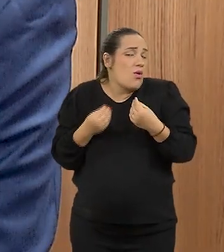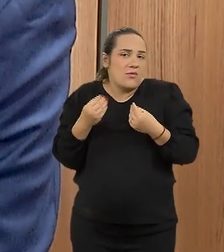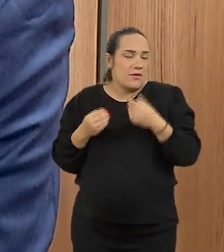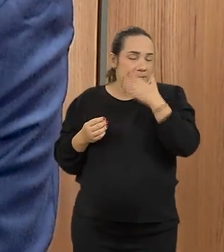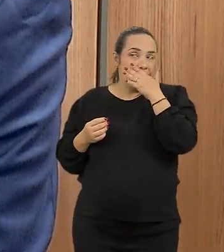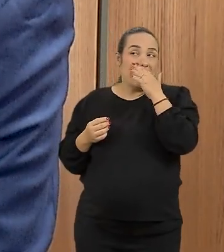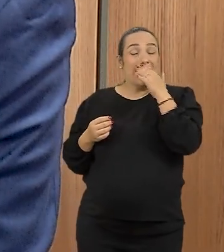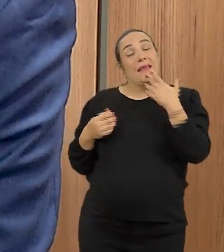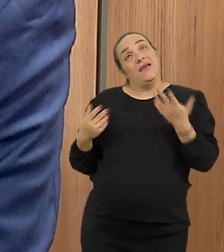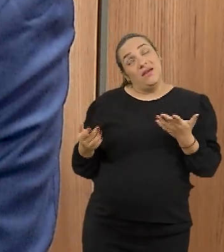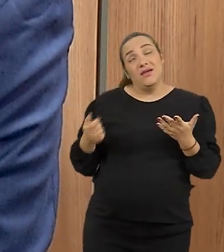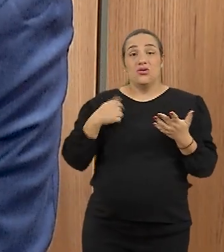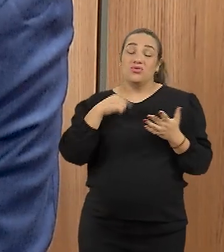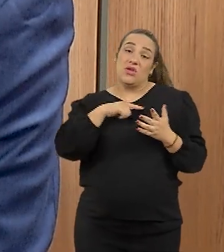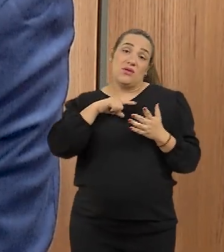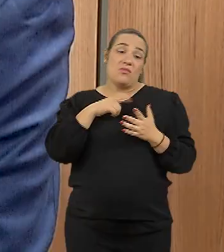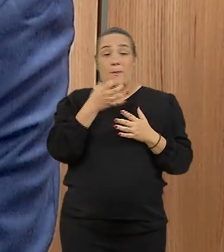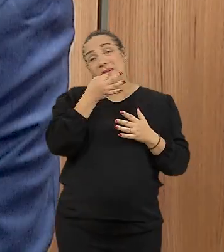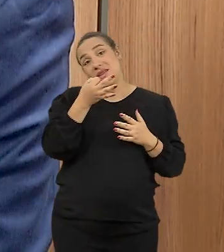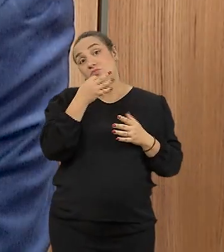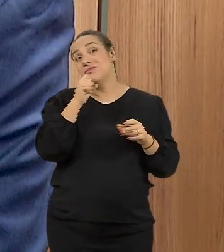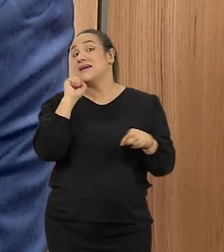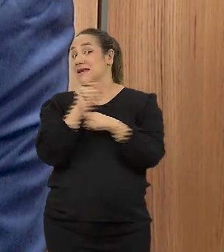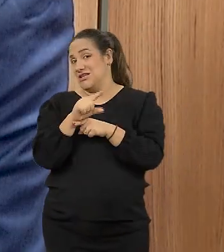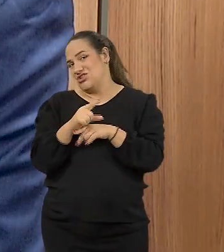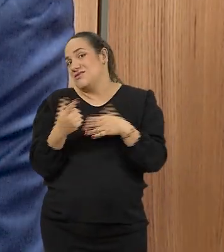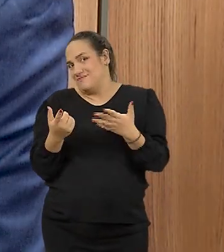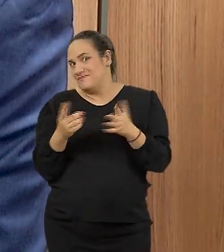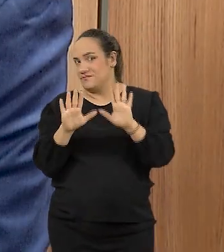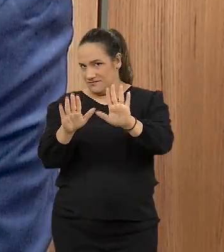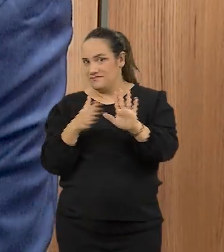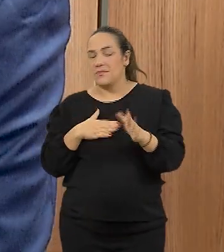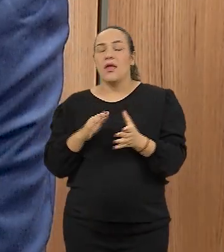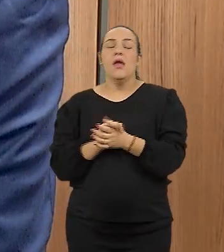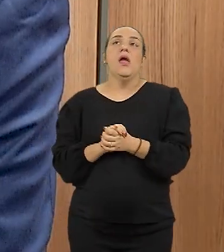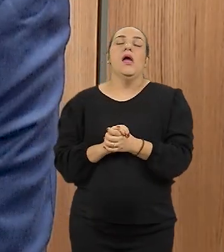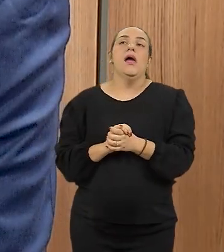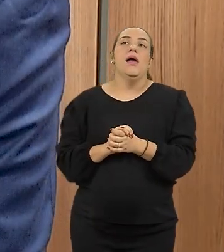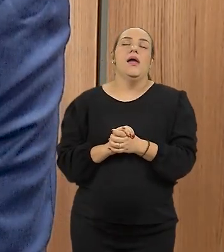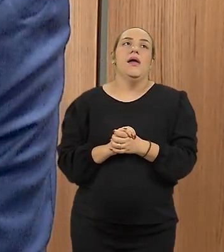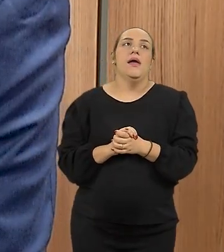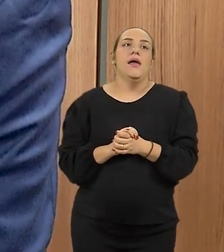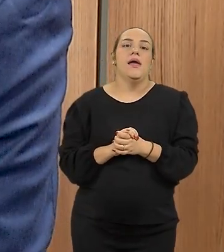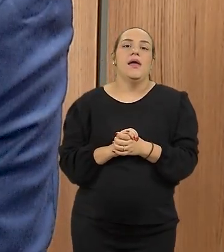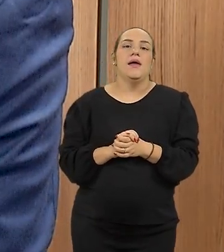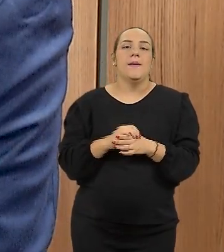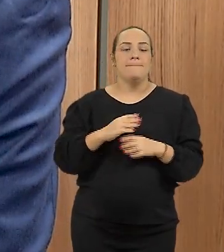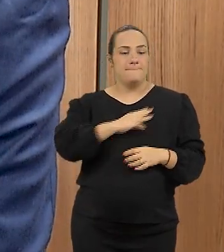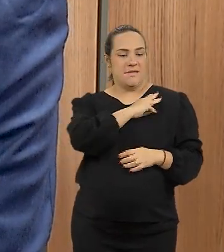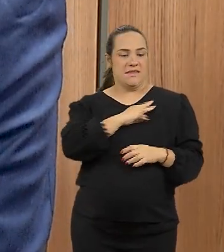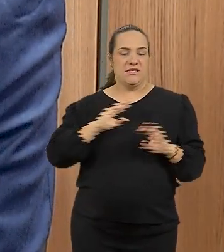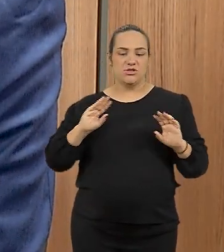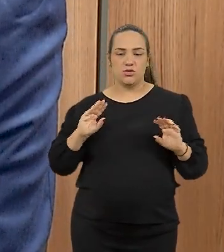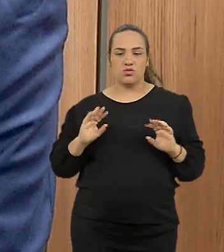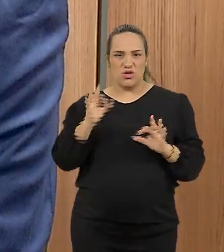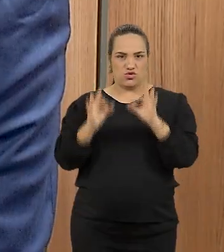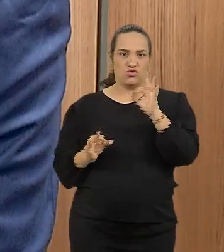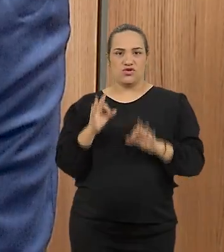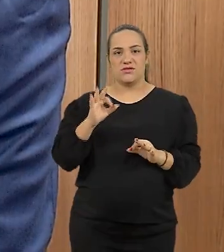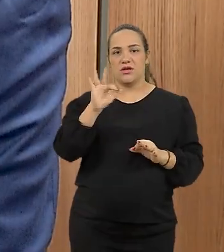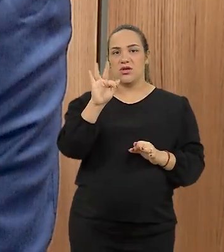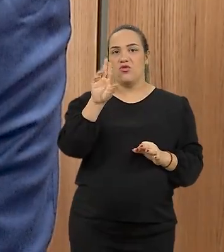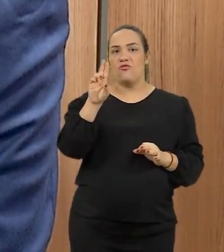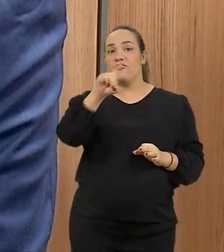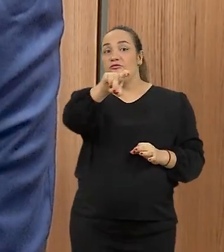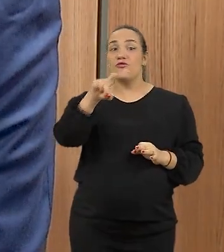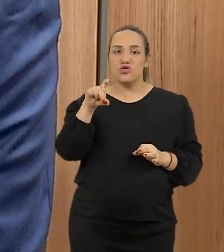pouco crítica desse processo. Ele surgiu a partir do ministro Luiz Fux, ele formou uma comissão, essa